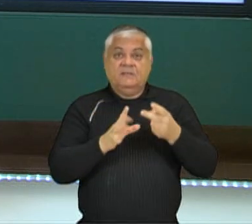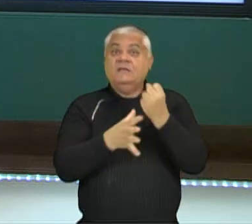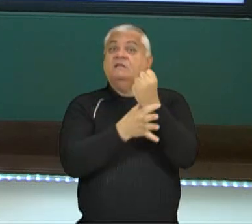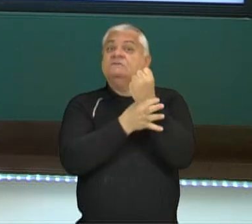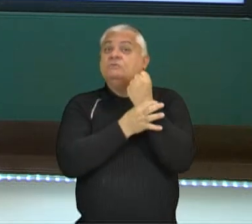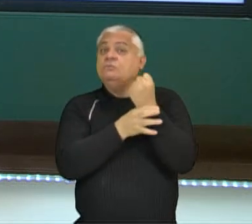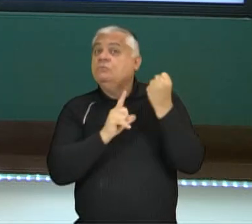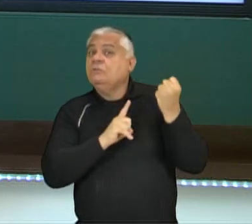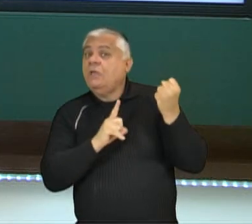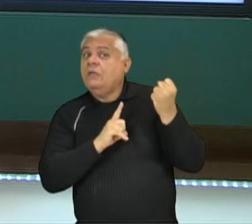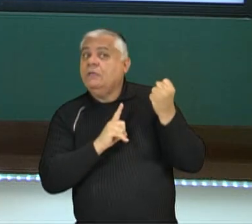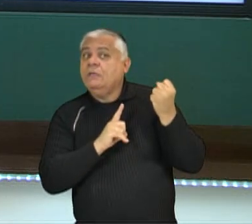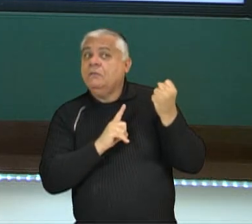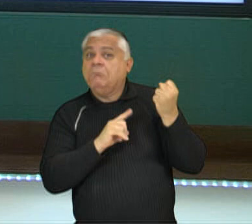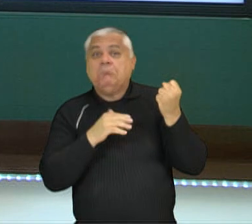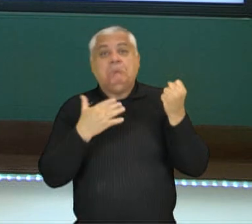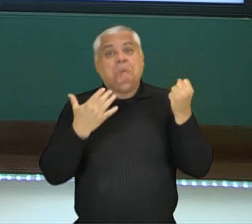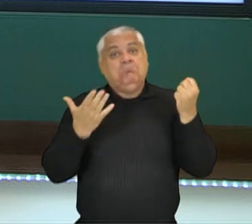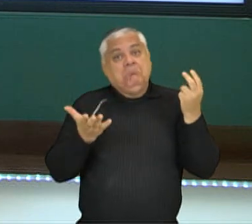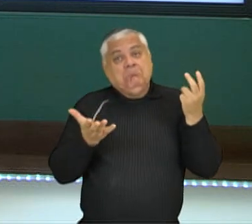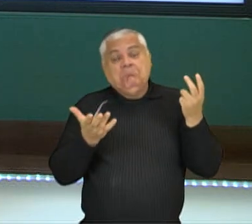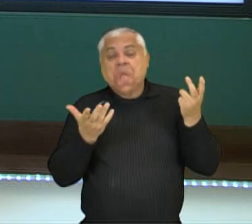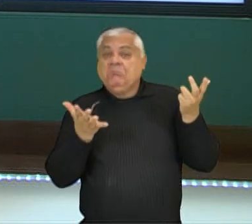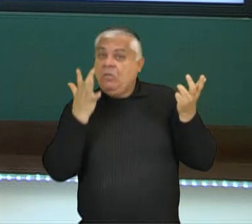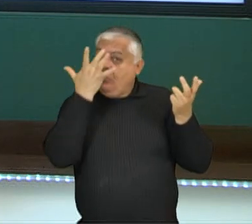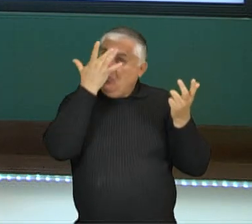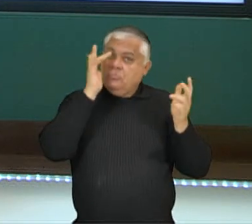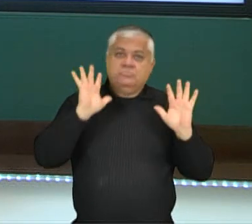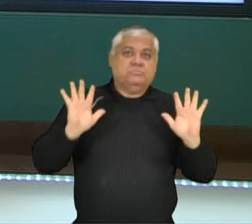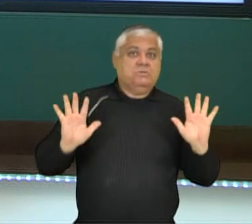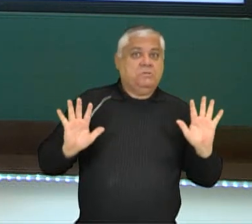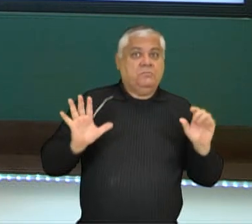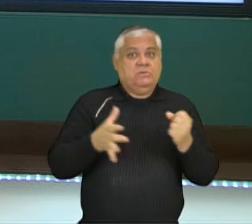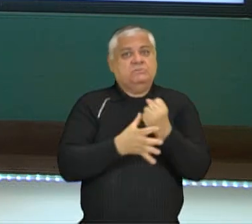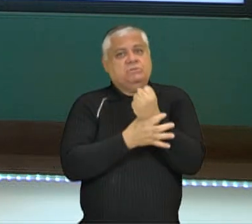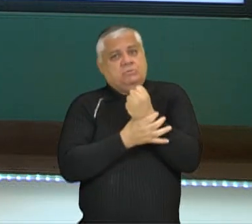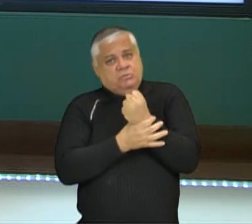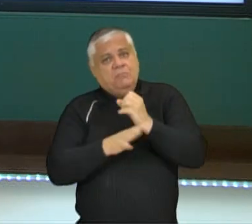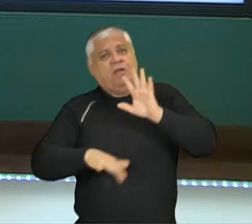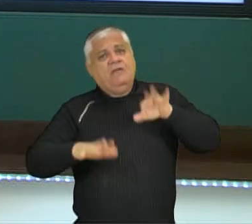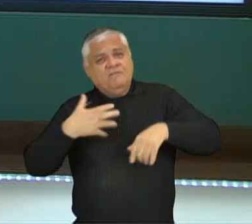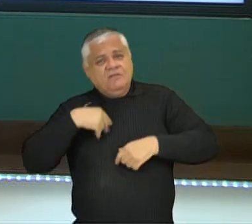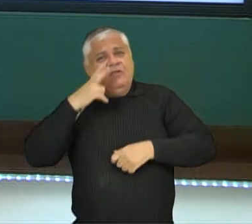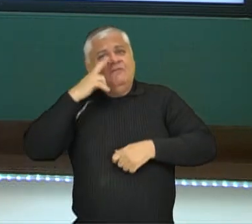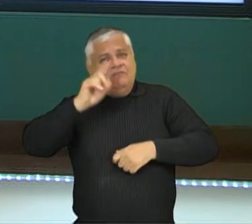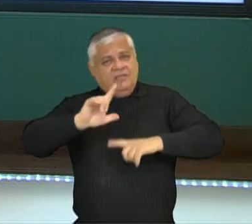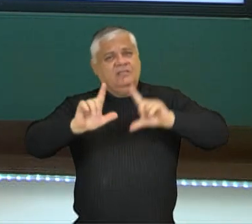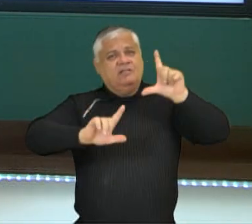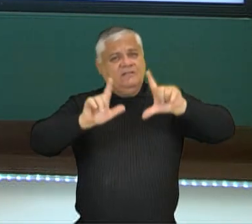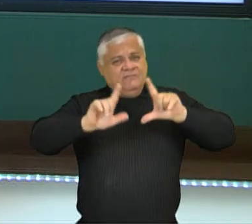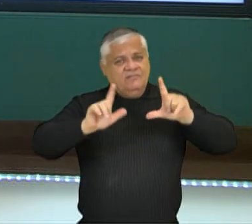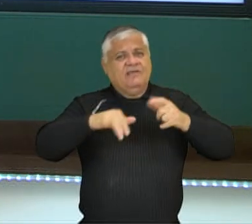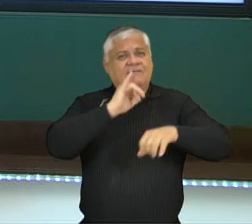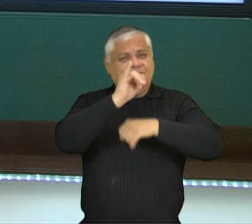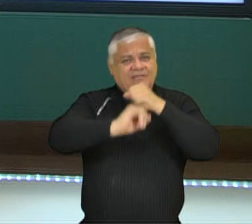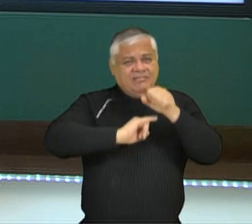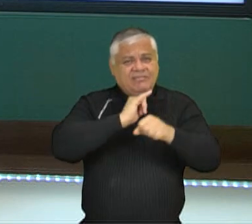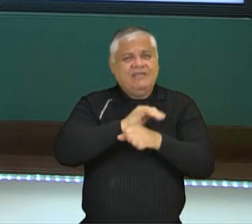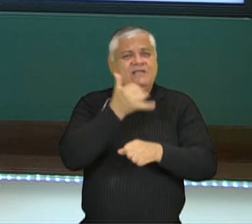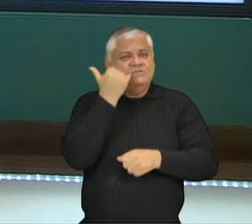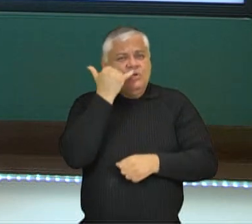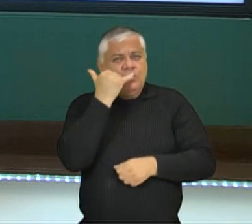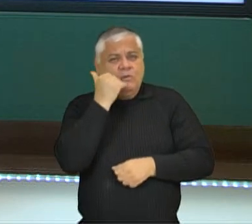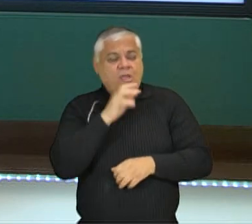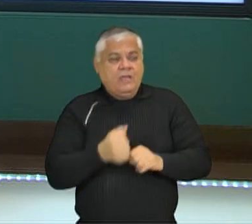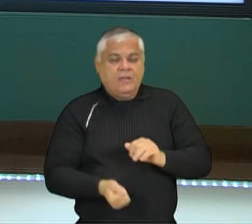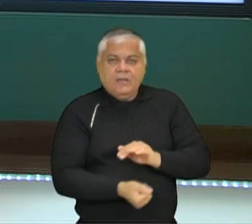seguros? Bom, eu não tenho tanto conhecimento de causa, né? Mas também de vez em quando a gente vê situações de celulares ou